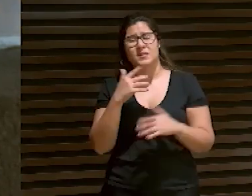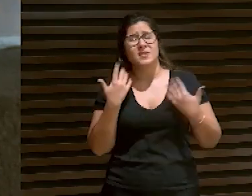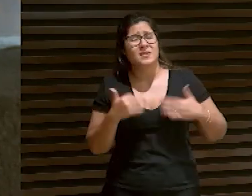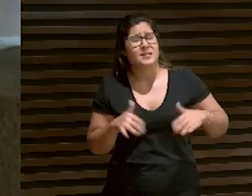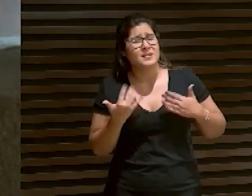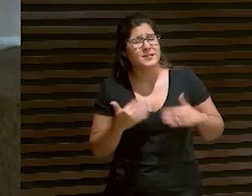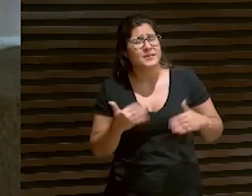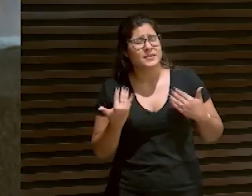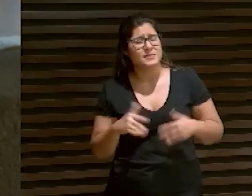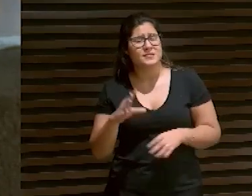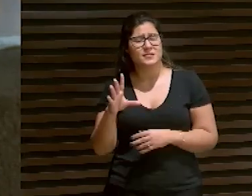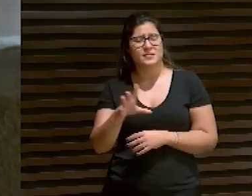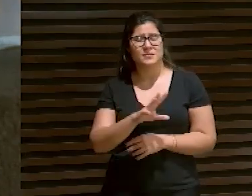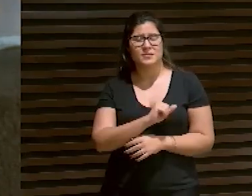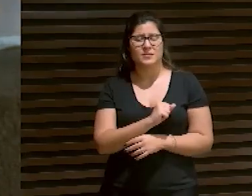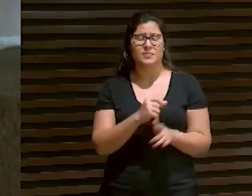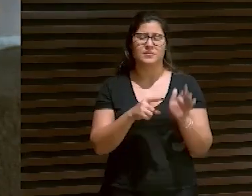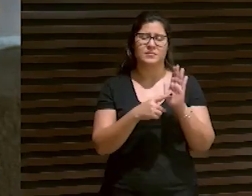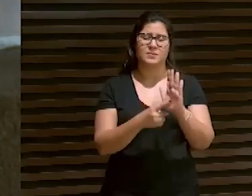manifesto a nós.